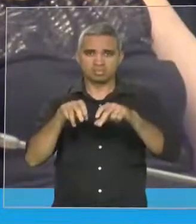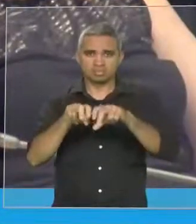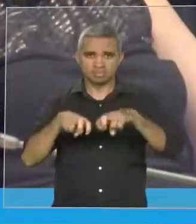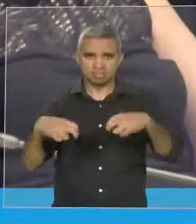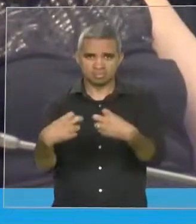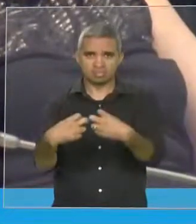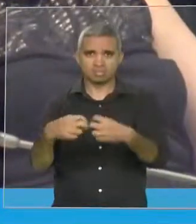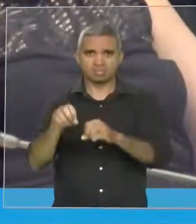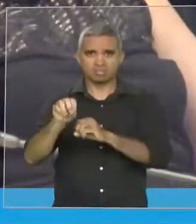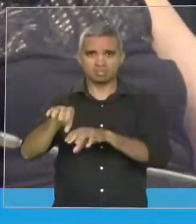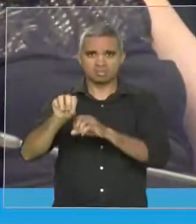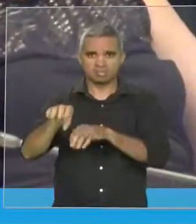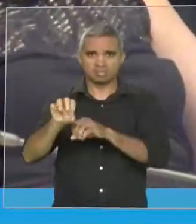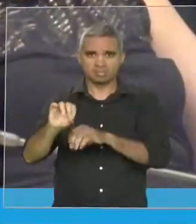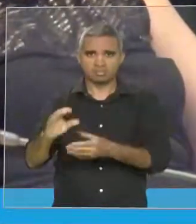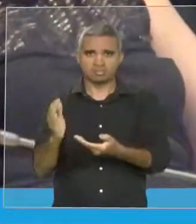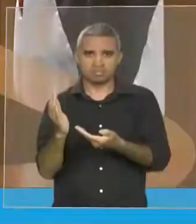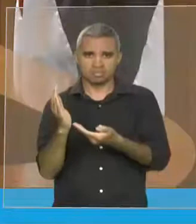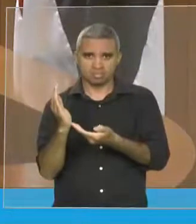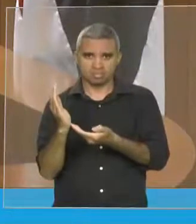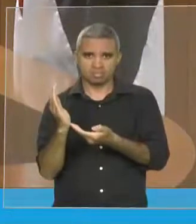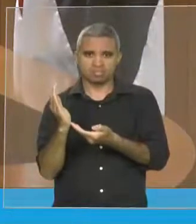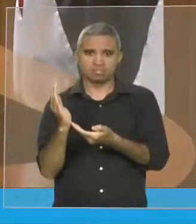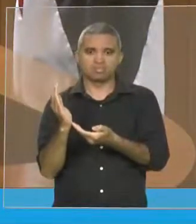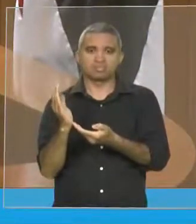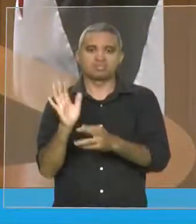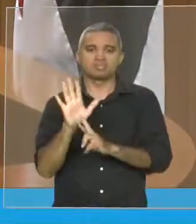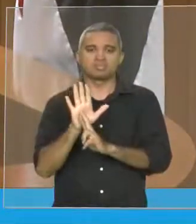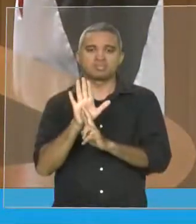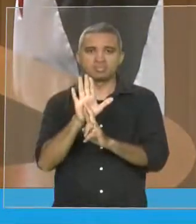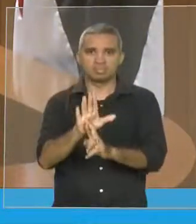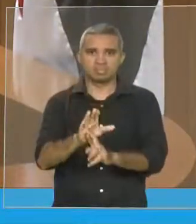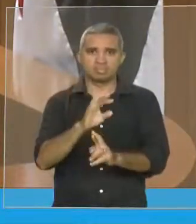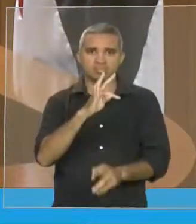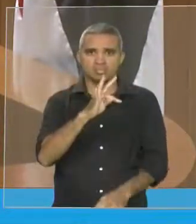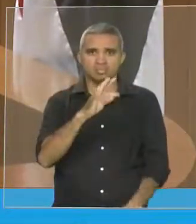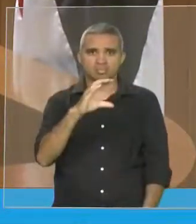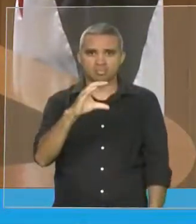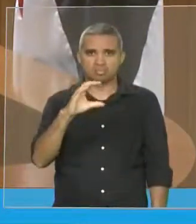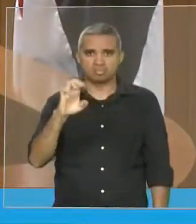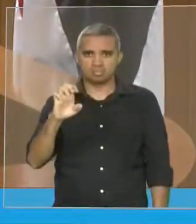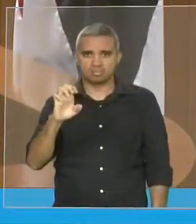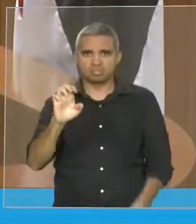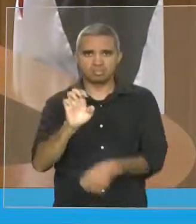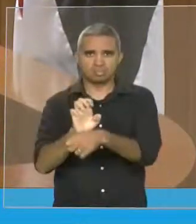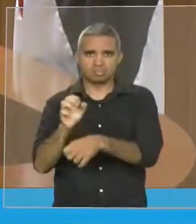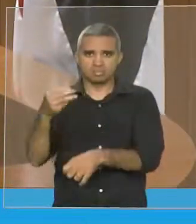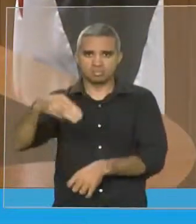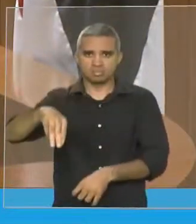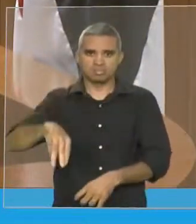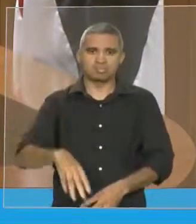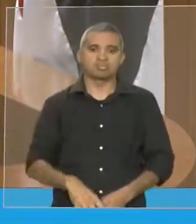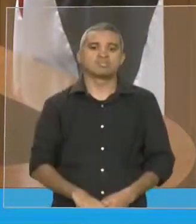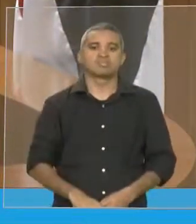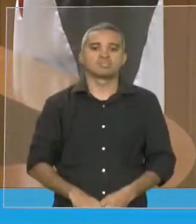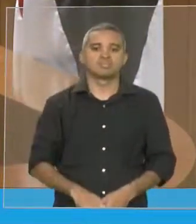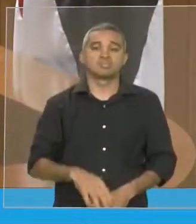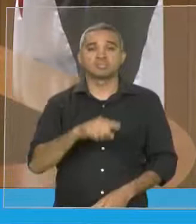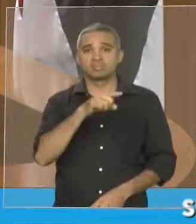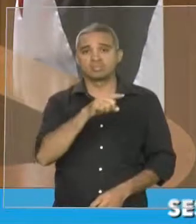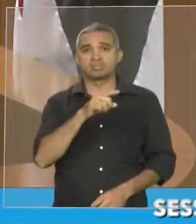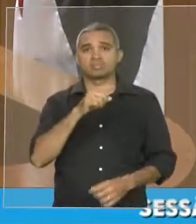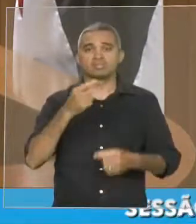da Câmara dos Deputados, representando o Tribunal de Contas do Estado do Maranhão, e nesse momento